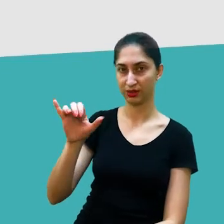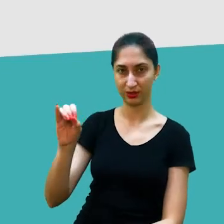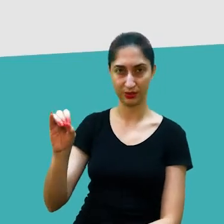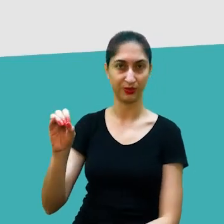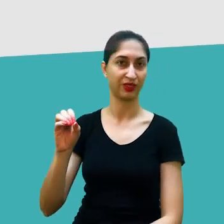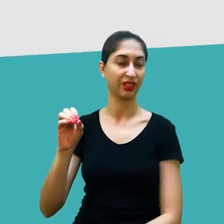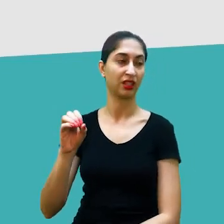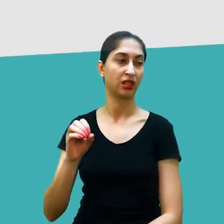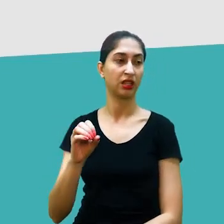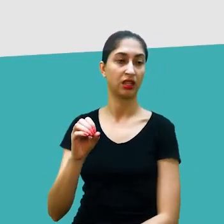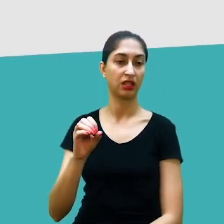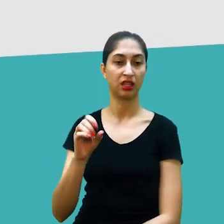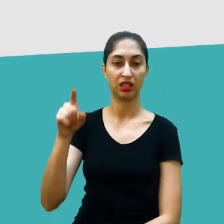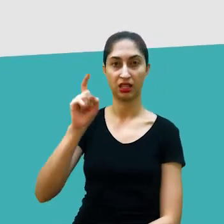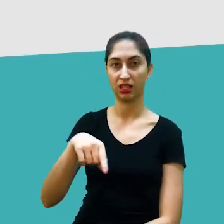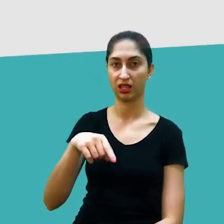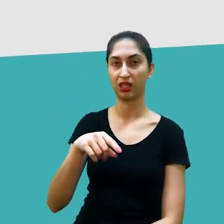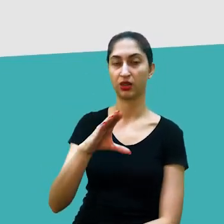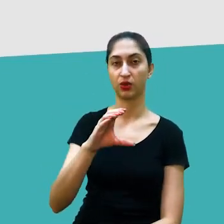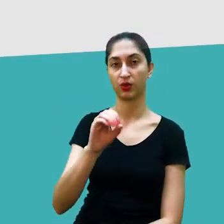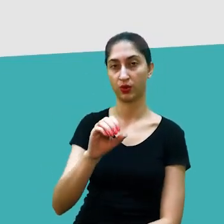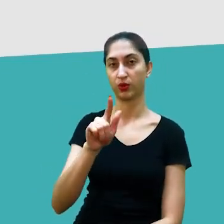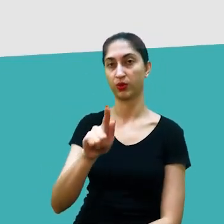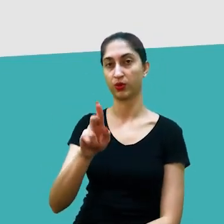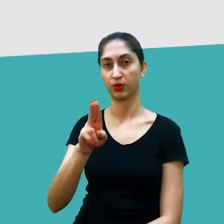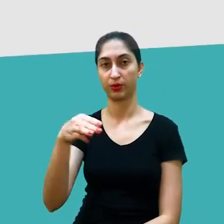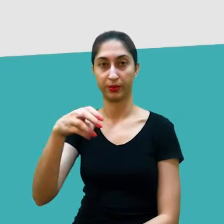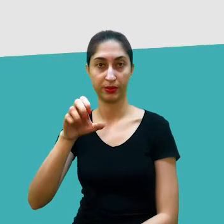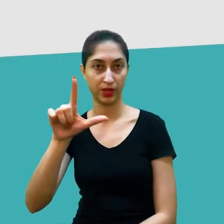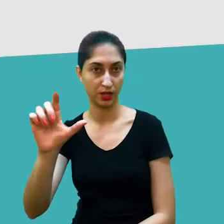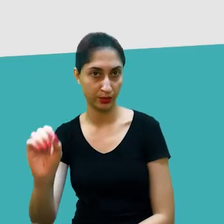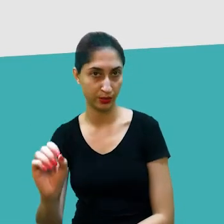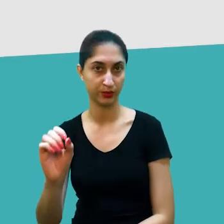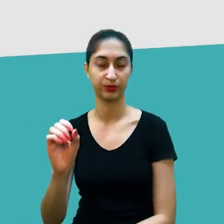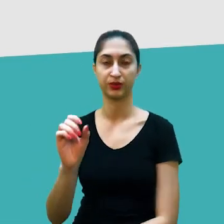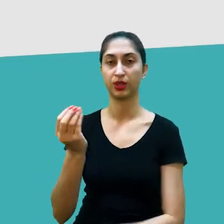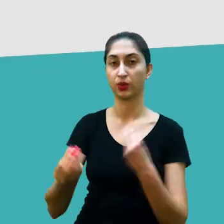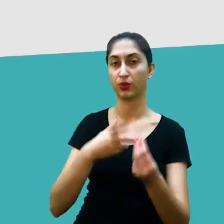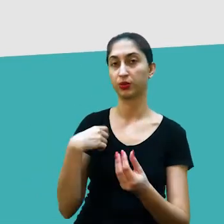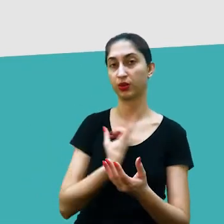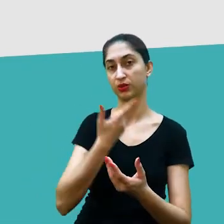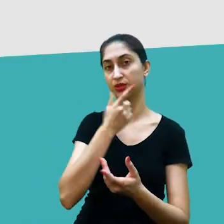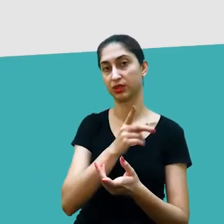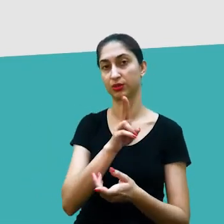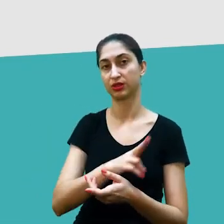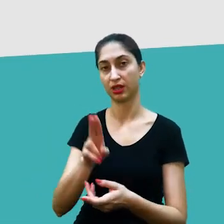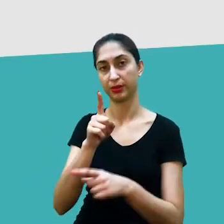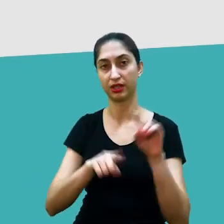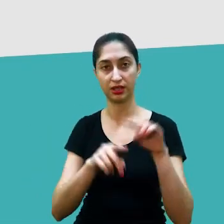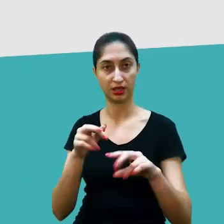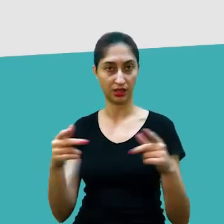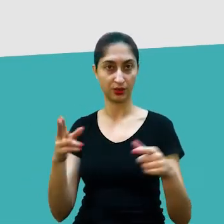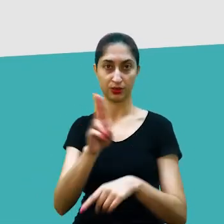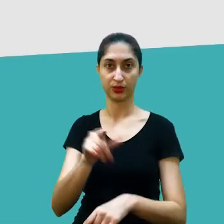a parte científica ali da construção do cogumelo e de como a gente pode construir materiais a